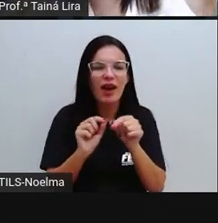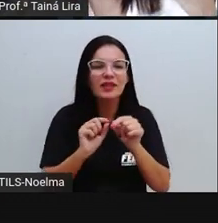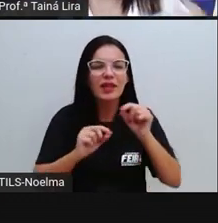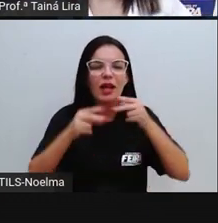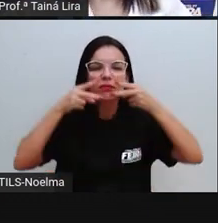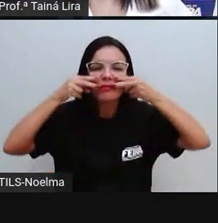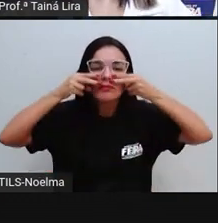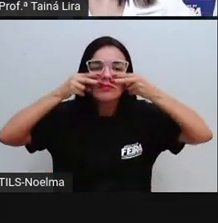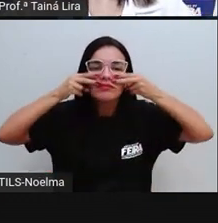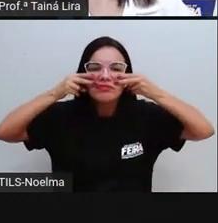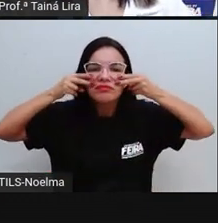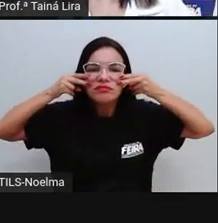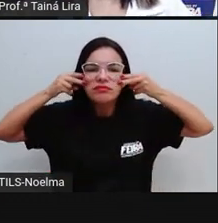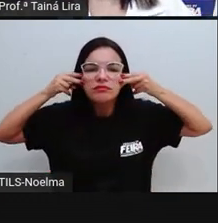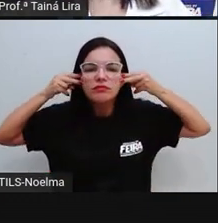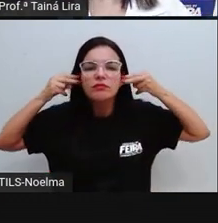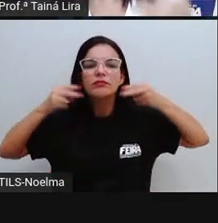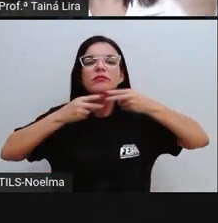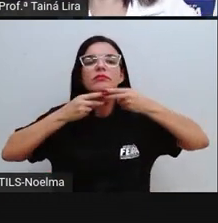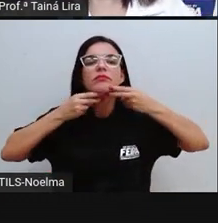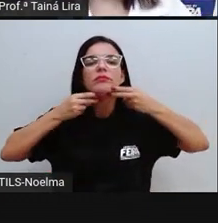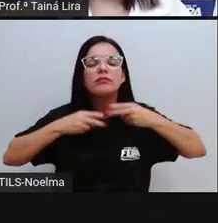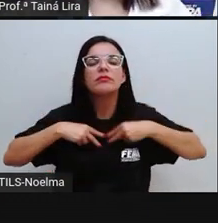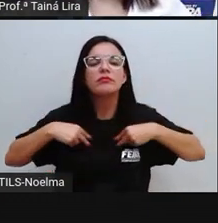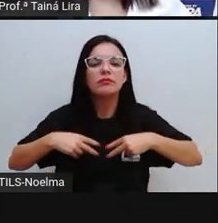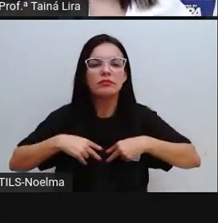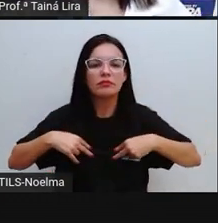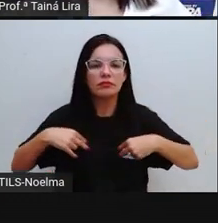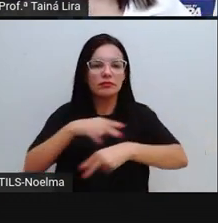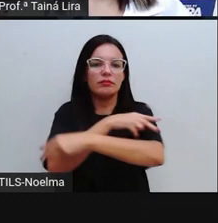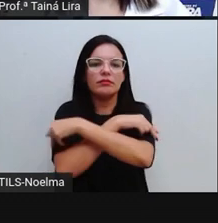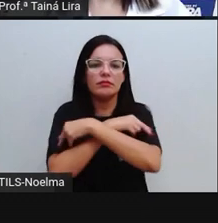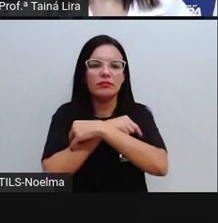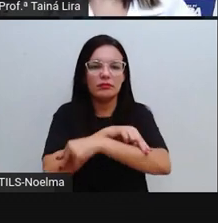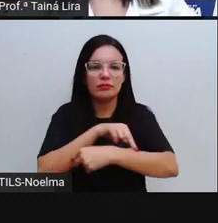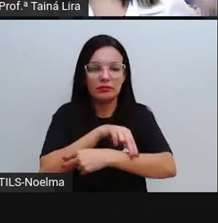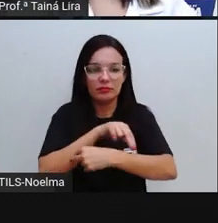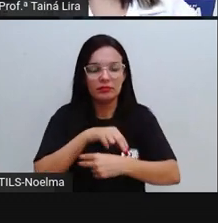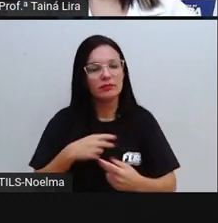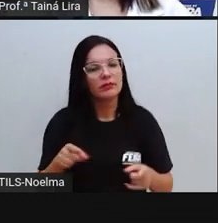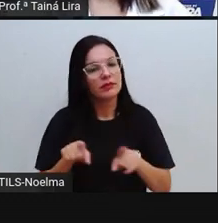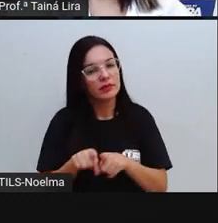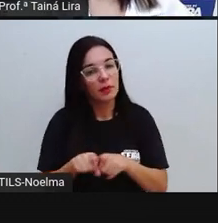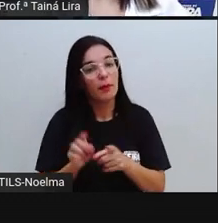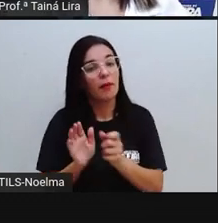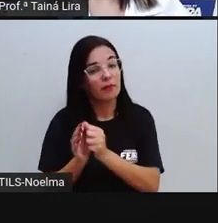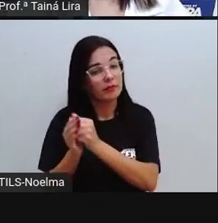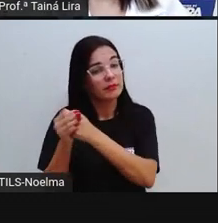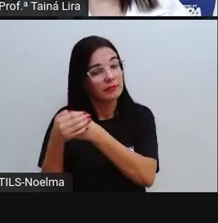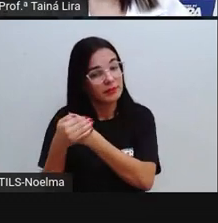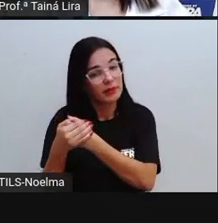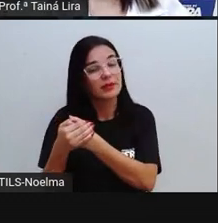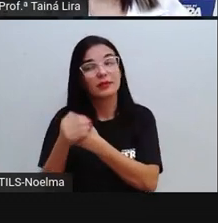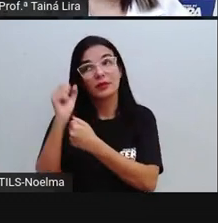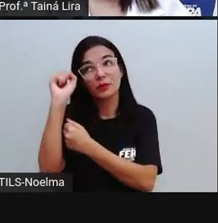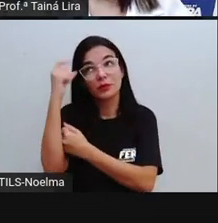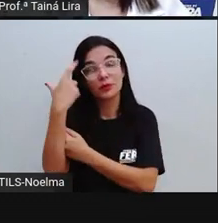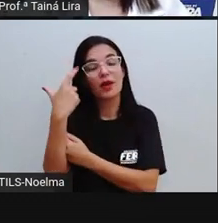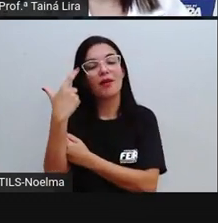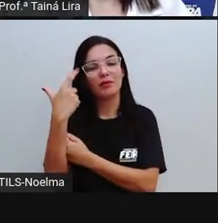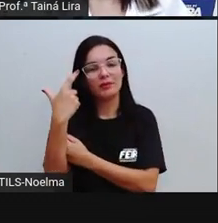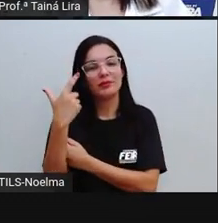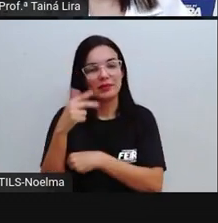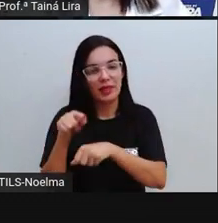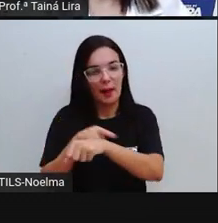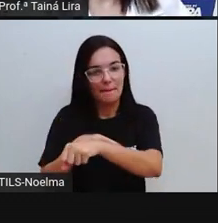pintura, dos desenhos, mas também é cultural porque faz parte da cultura deles. E ao mesmo tempo eles também estão protegendo ali a